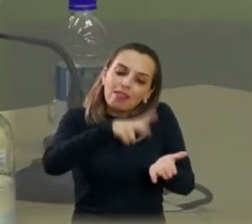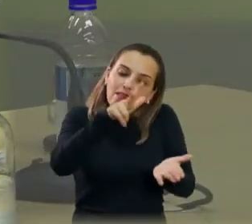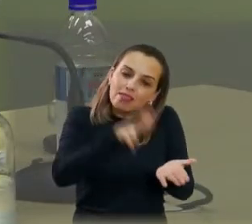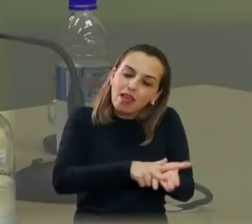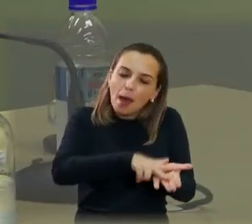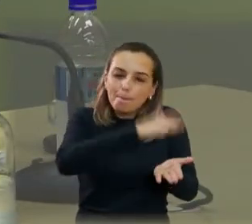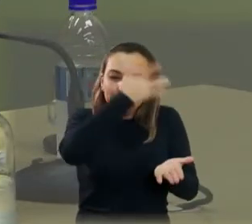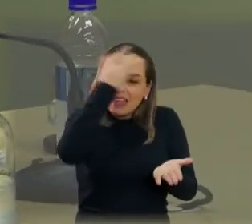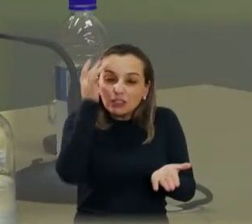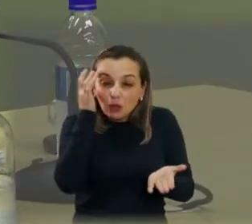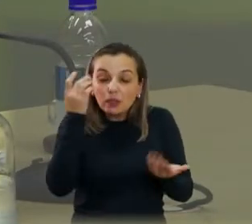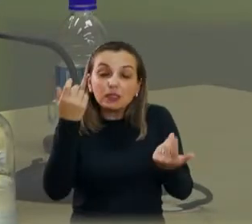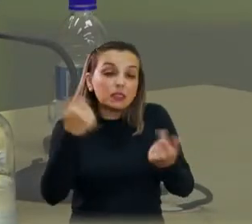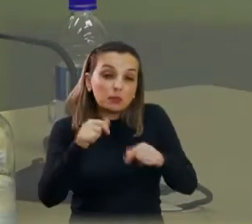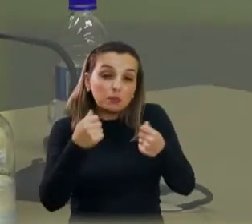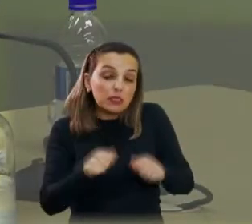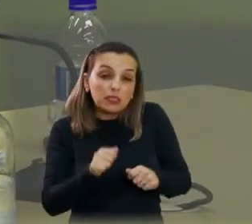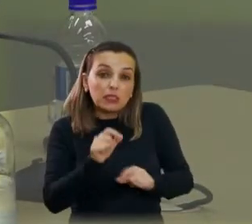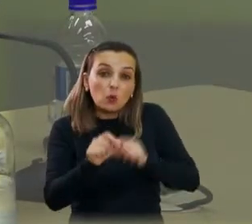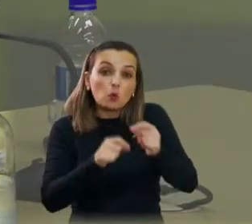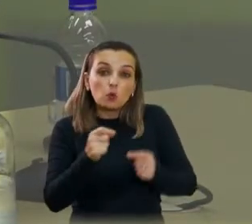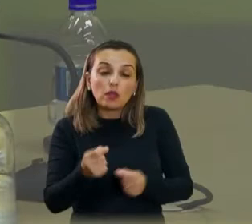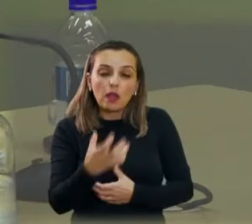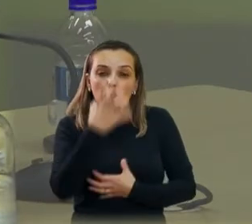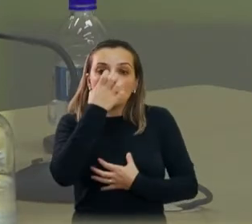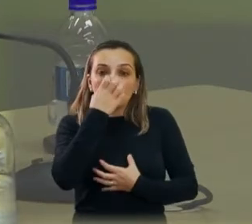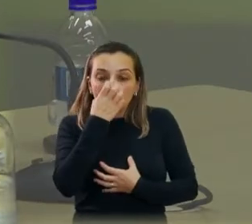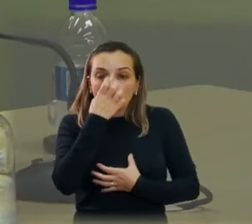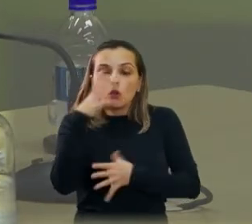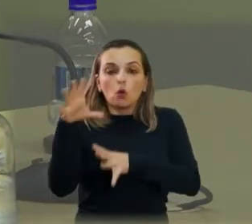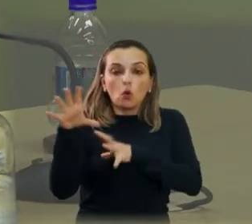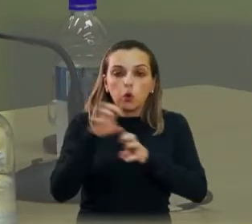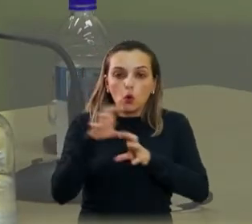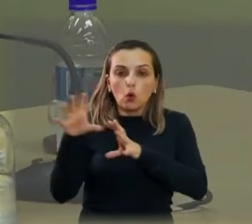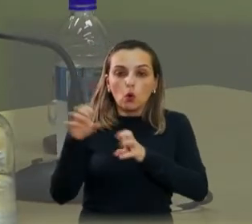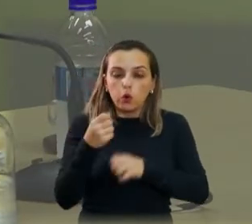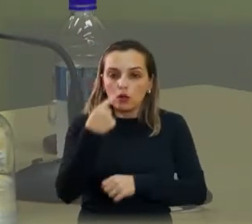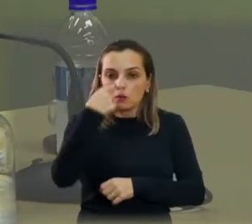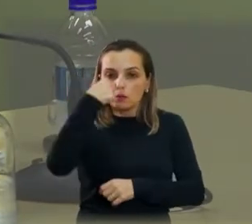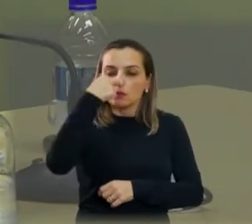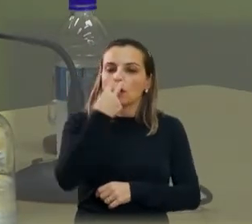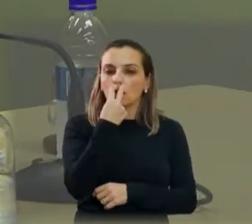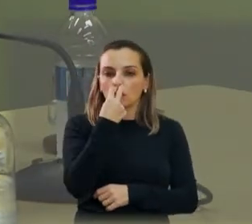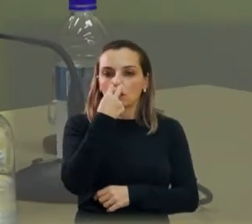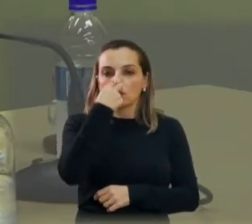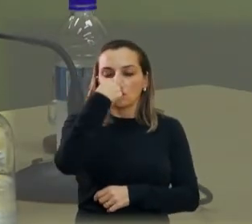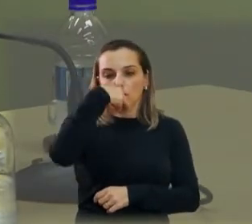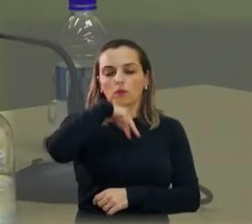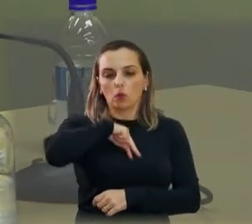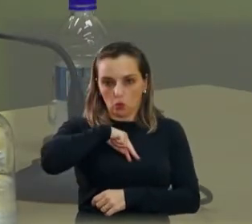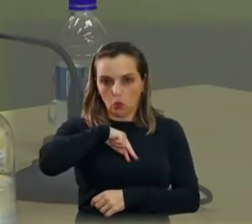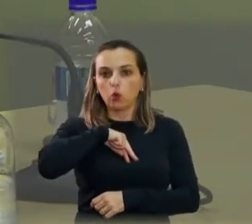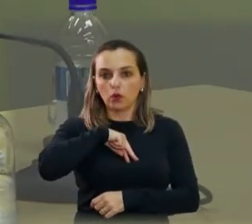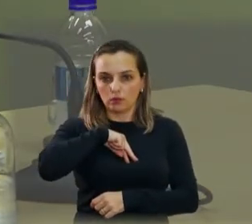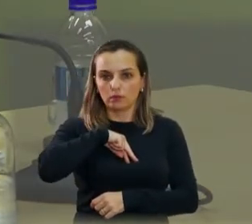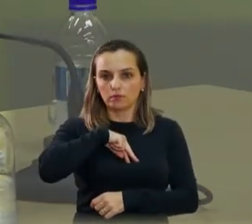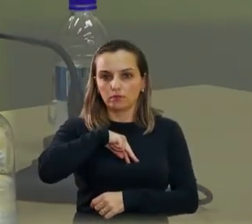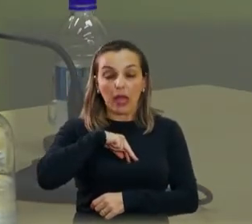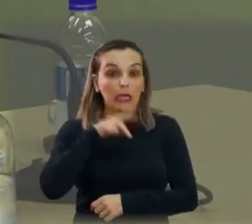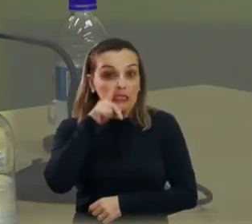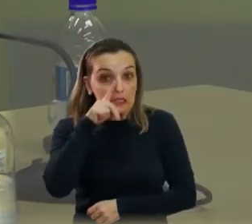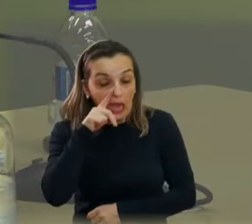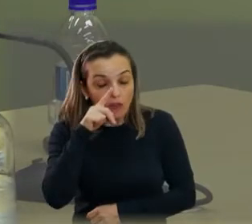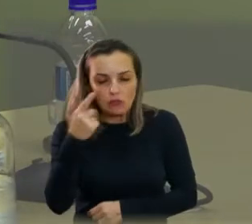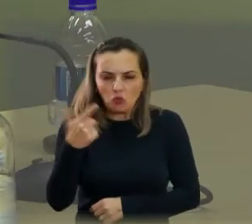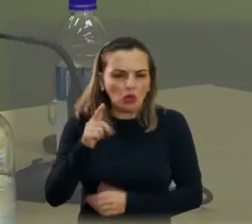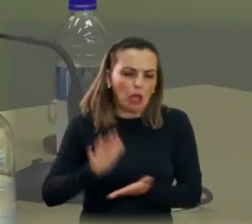que necessitam apenas de oxigênio em catéter nasal, que é aquele paciente que está menos grave, né? Ele está